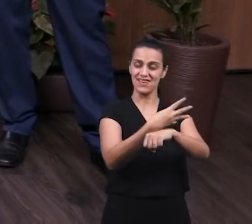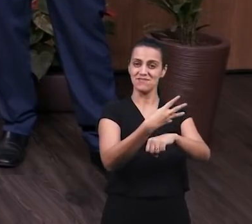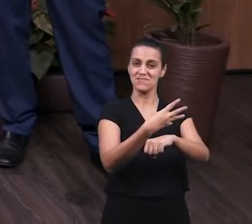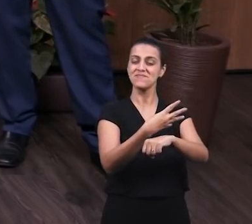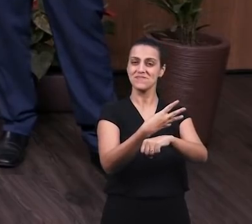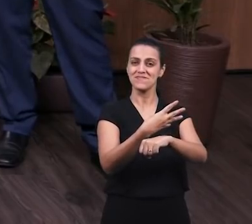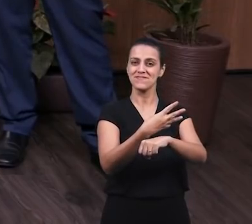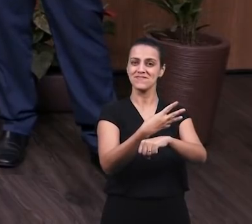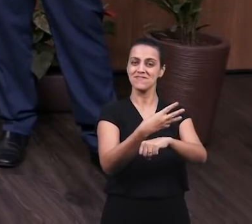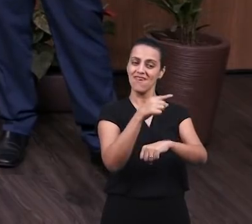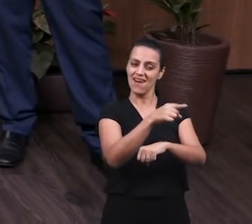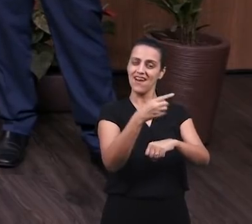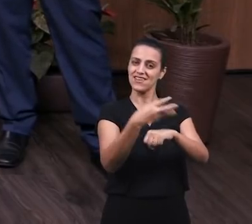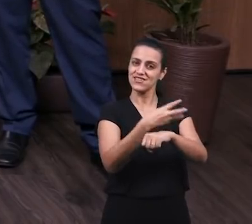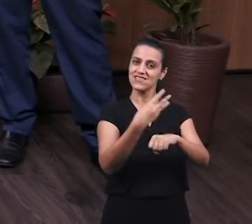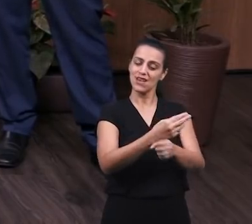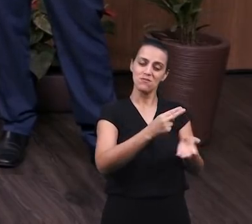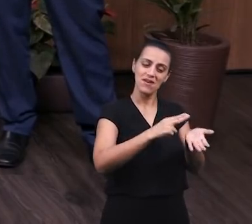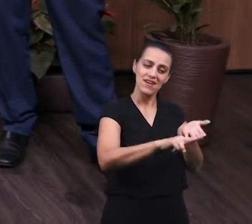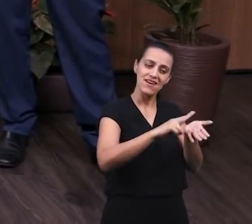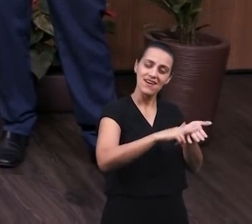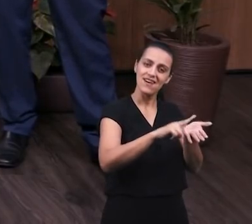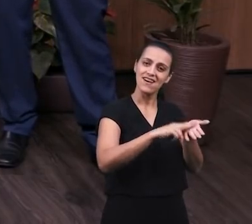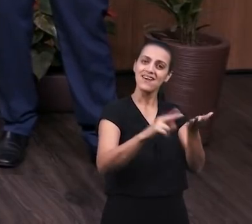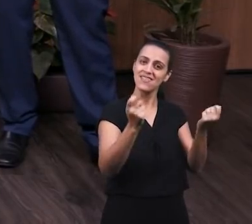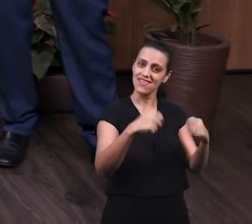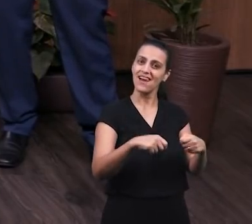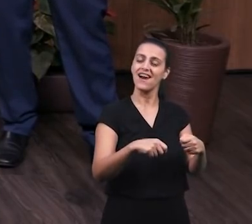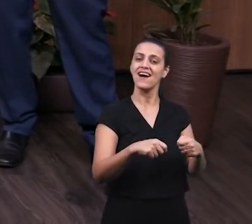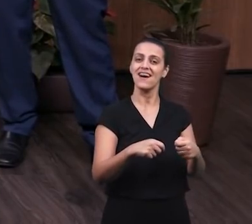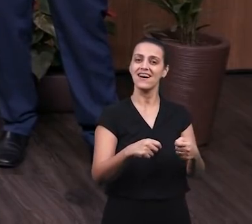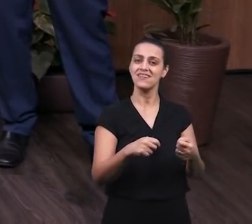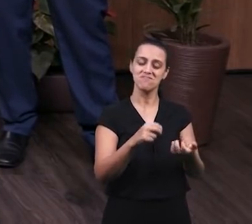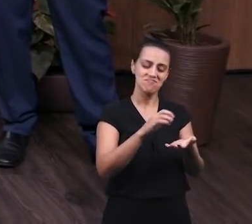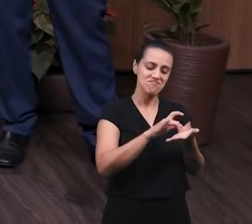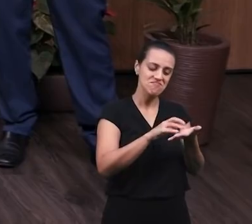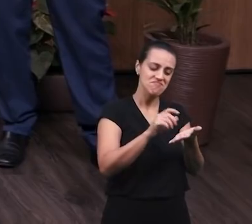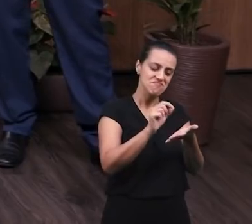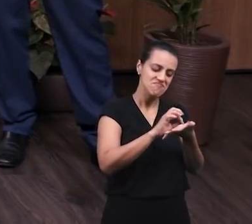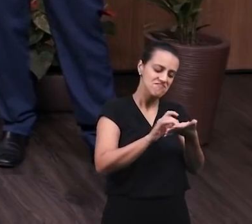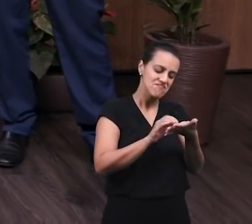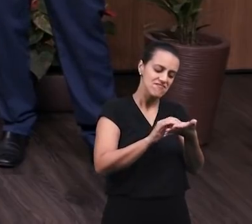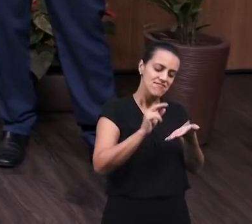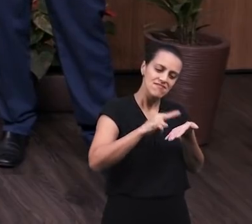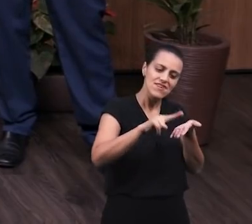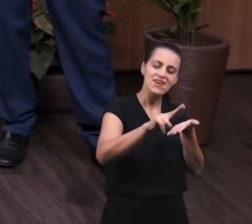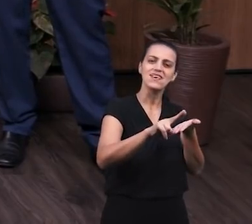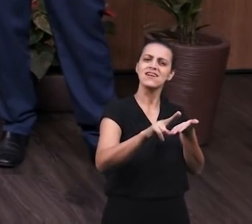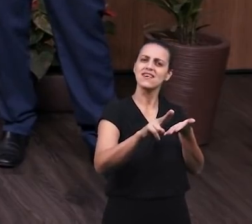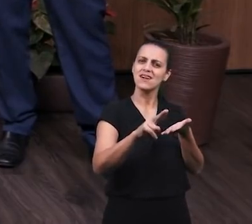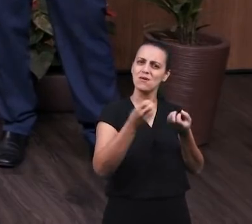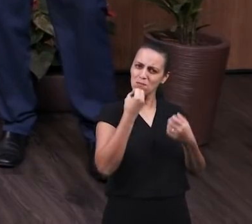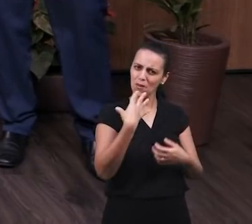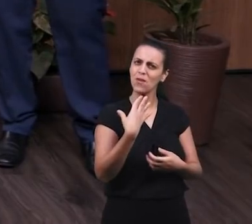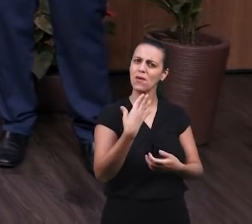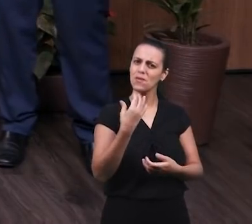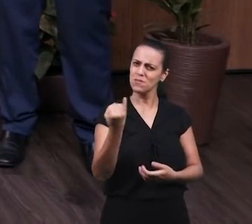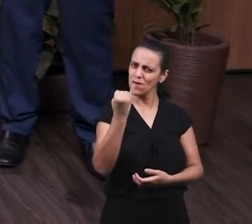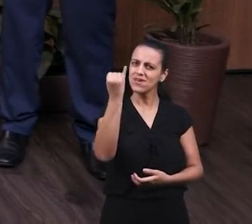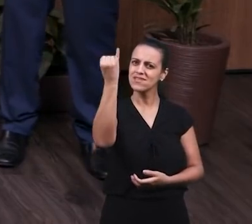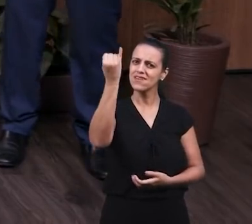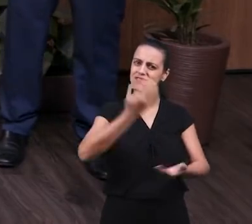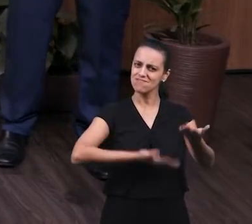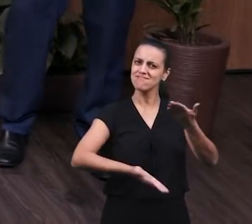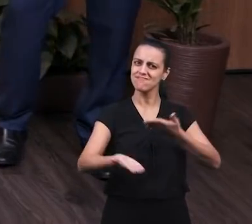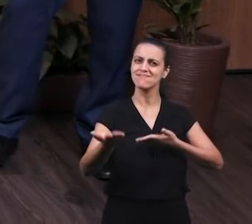WhatsApp, através do qual poderá nos enviar uma mensagem, experiência. Participe! Isto é muito importante para